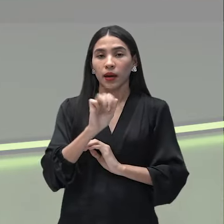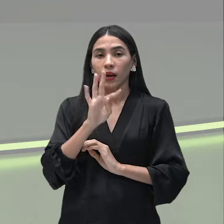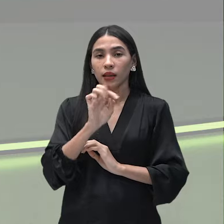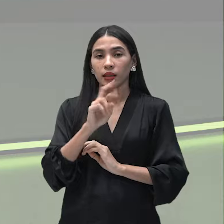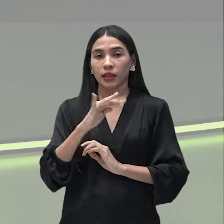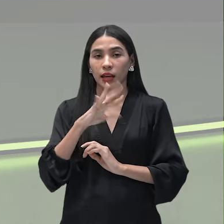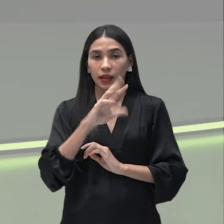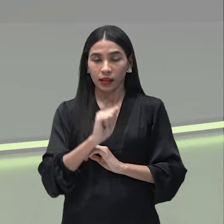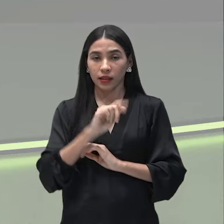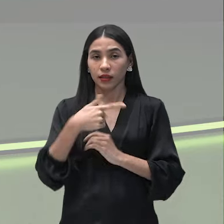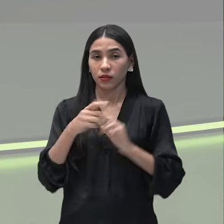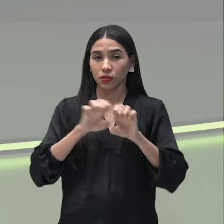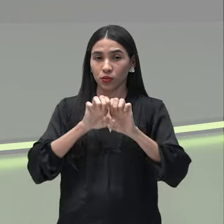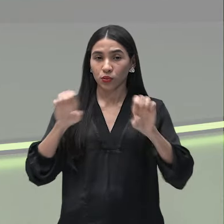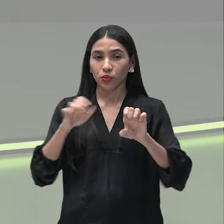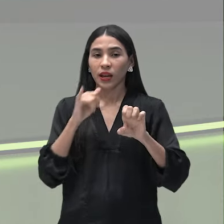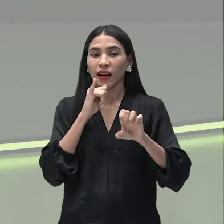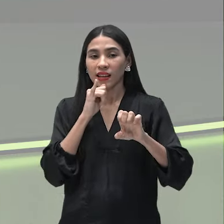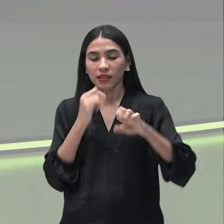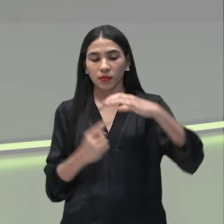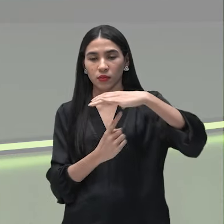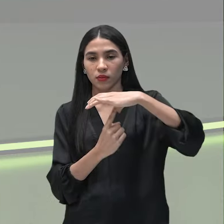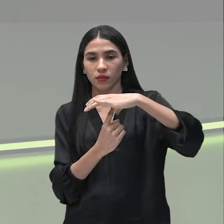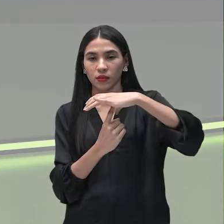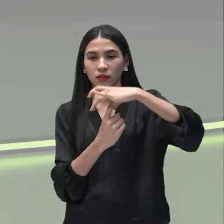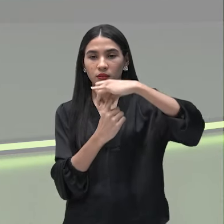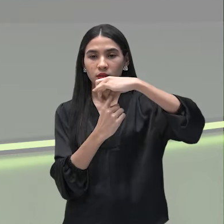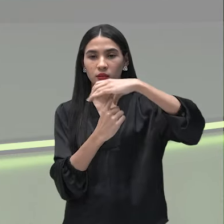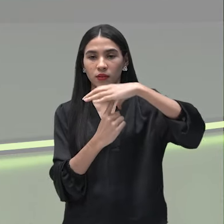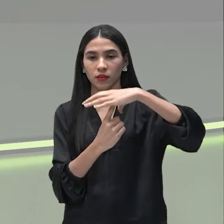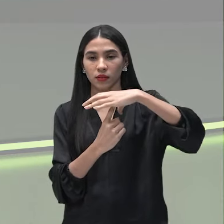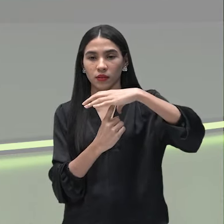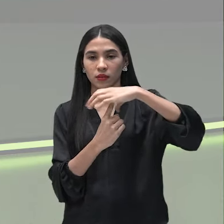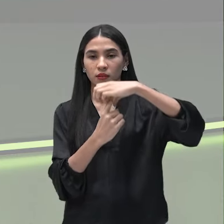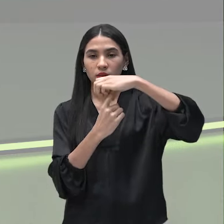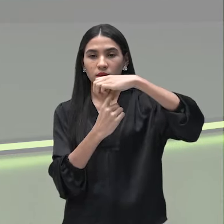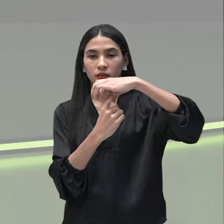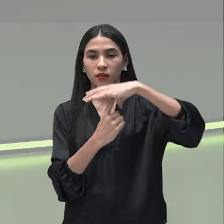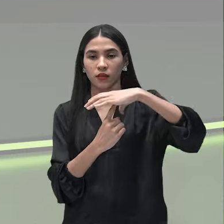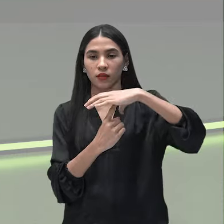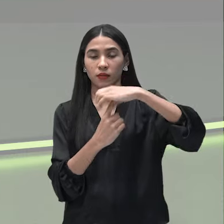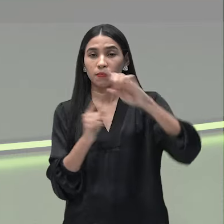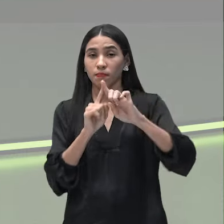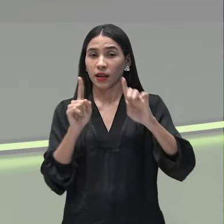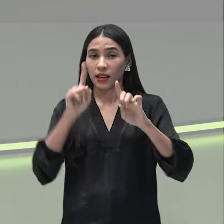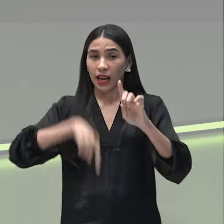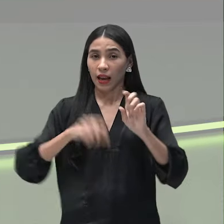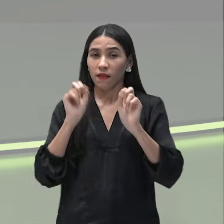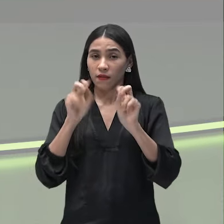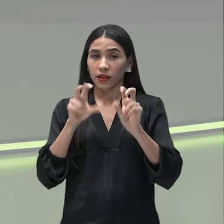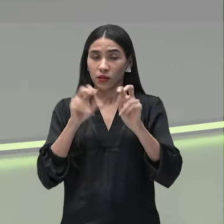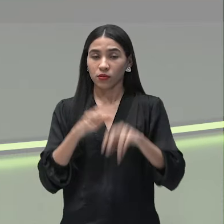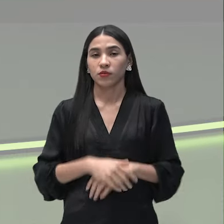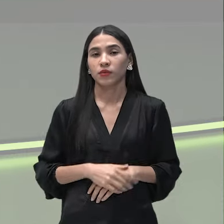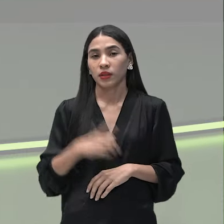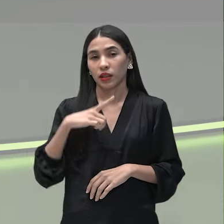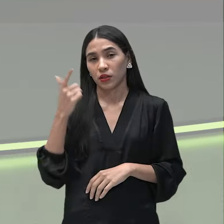apresenta essa estrutura como se fosse um robozinho, né? Mas ele é um vírus. E aqui a gente tem novamente o DNA,